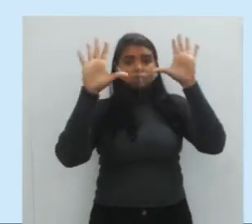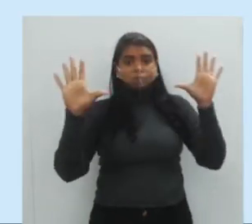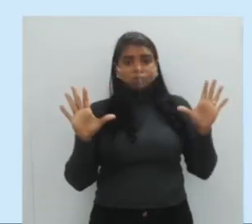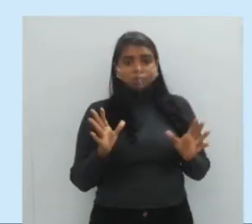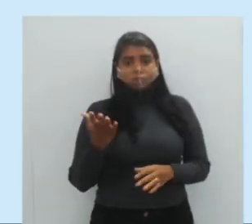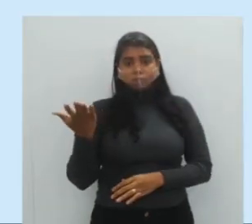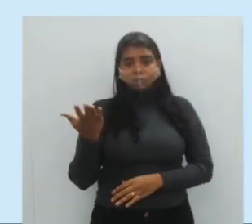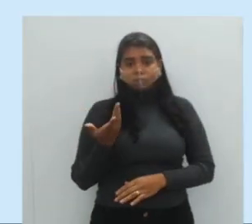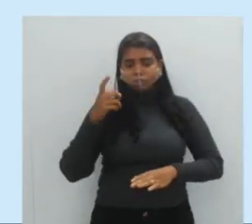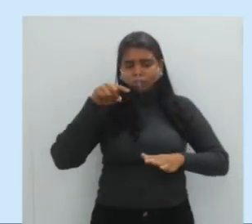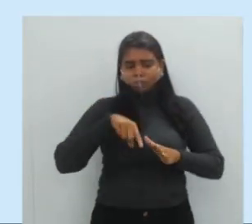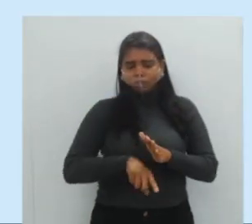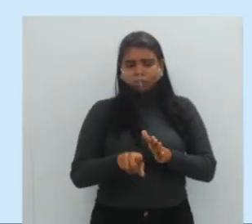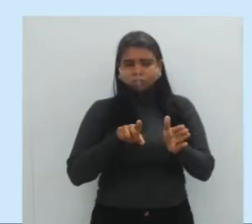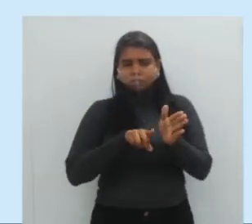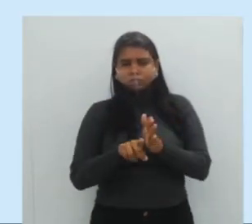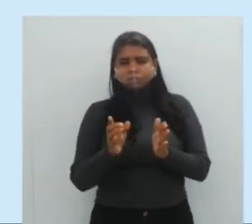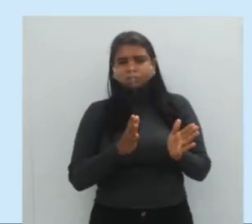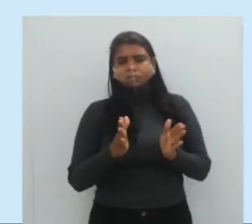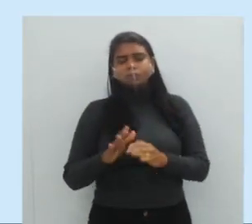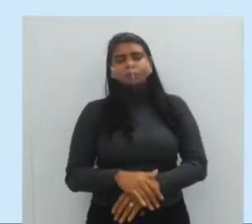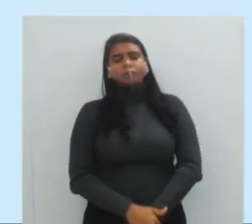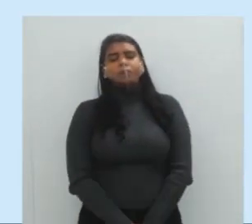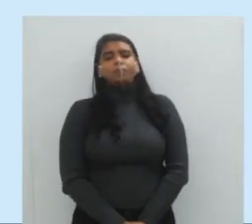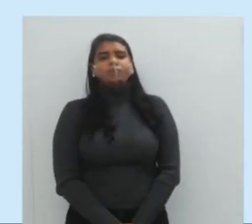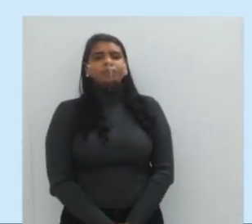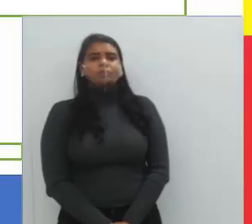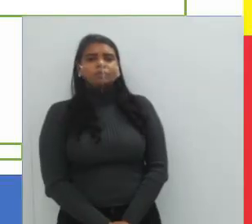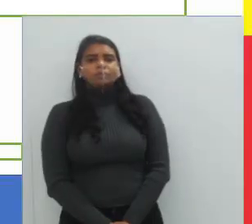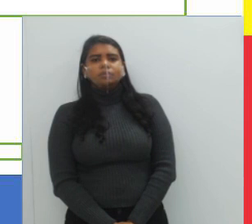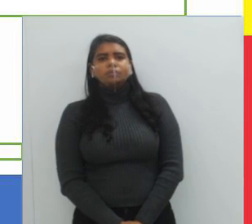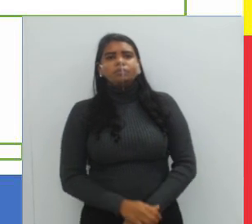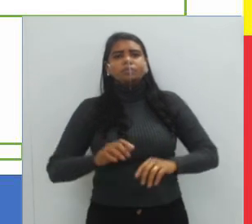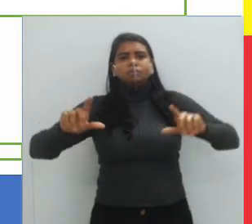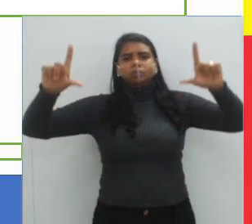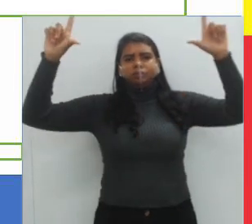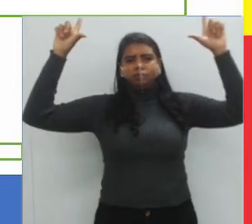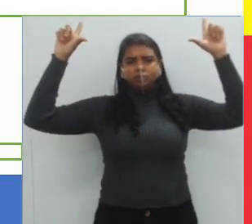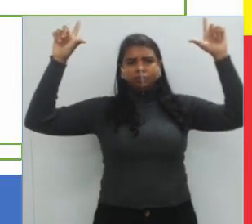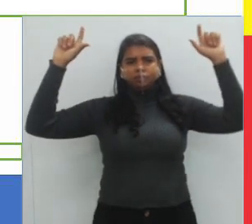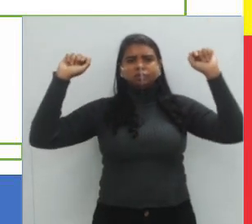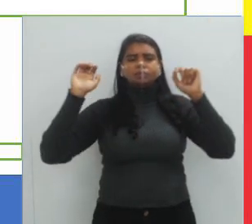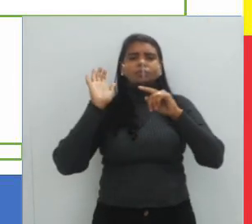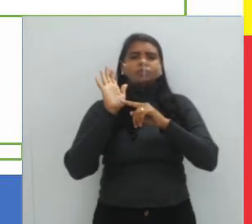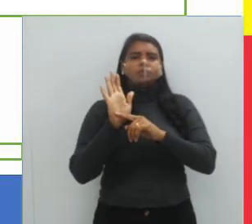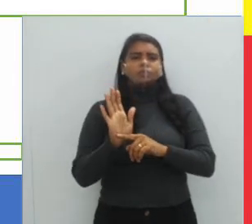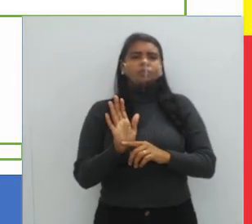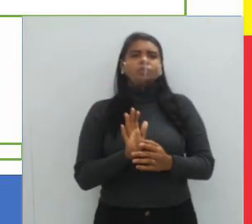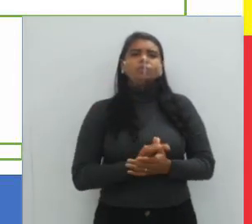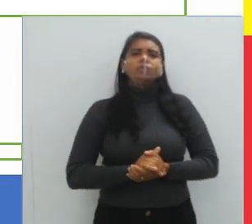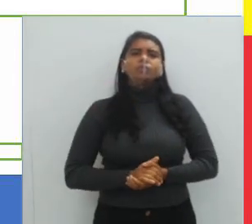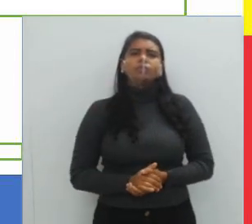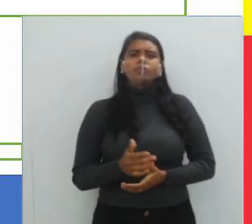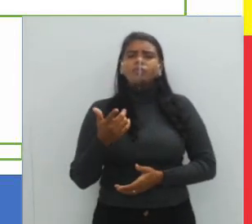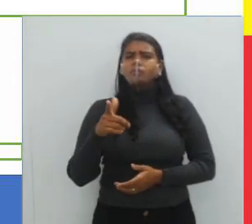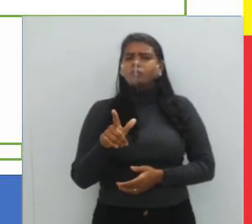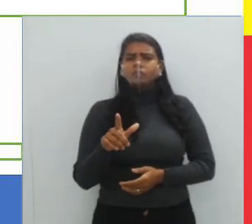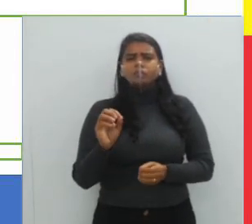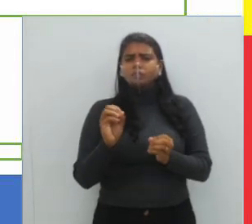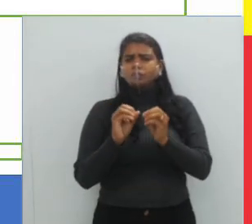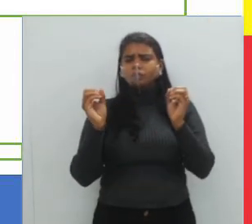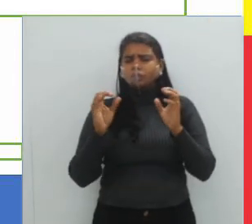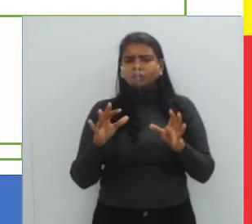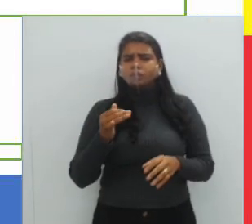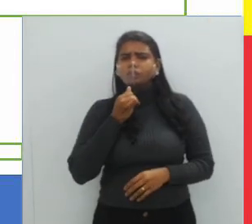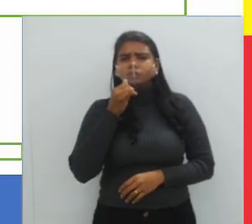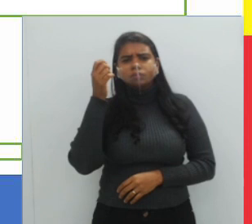nós vamos aprofundar. Vamos em frente. As imagens, os símbolos e os mitos não são